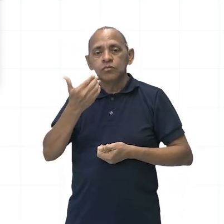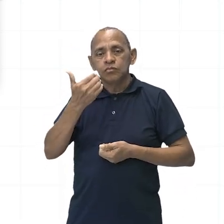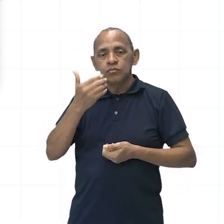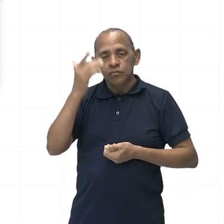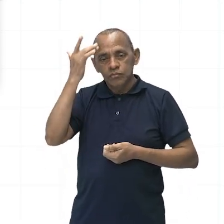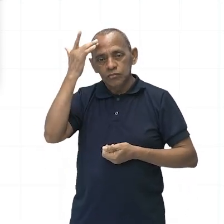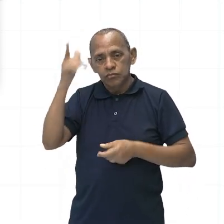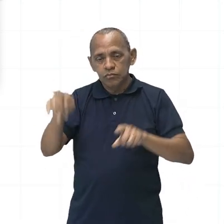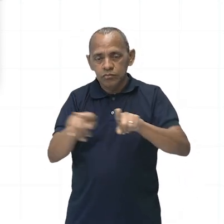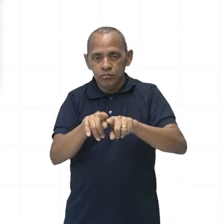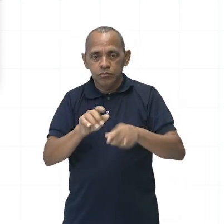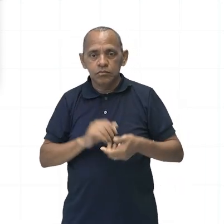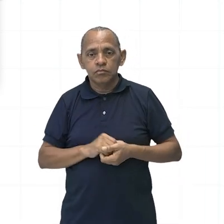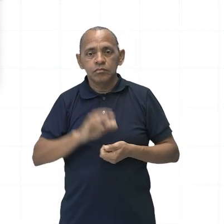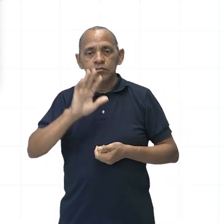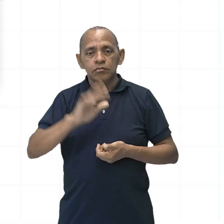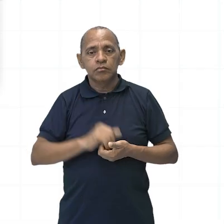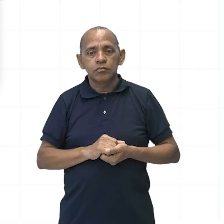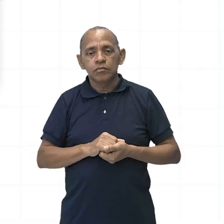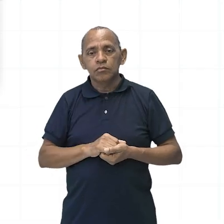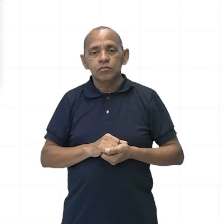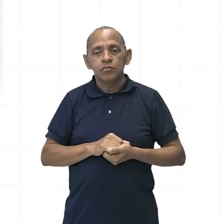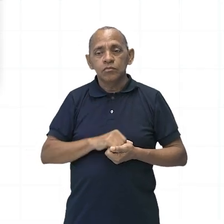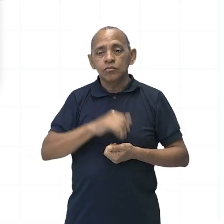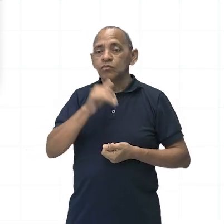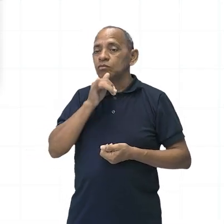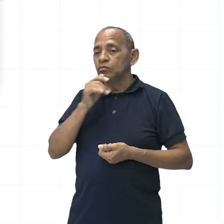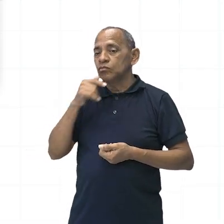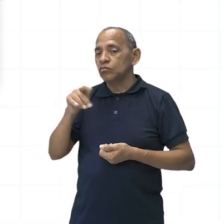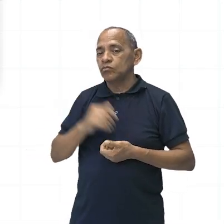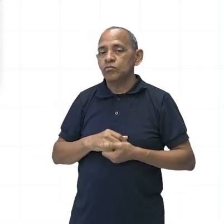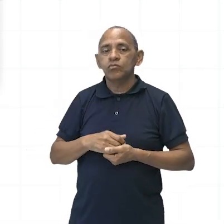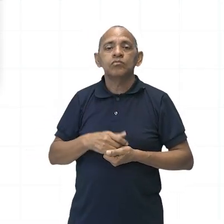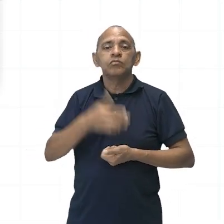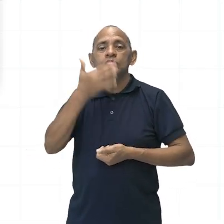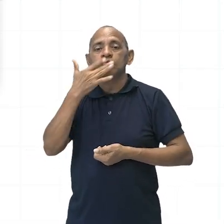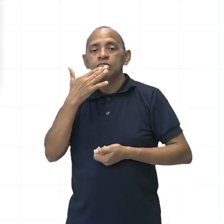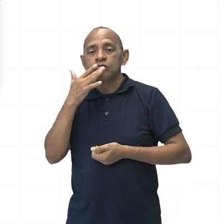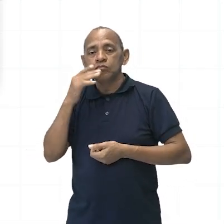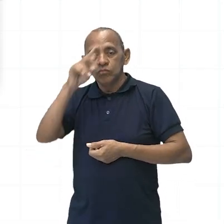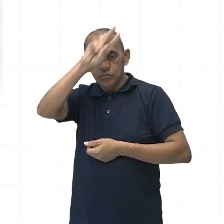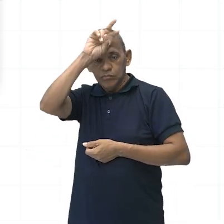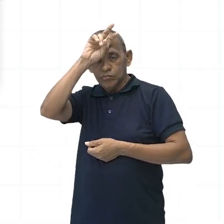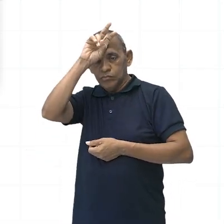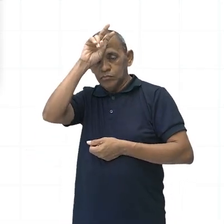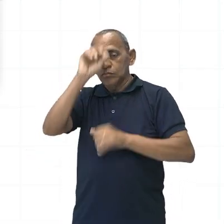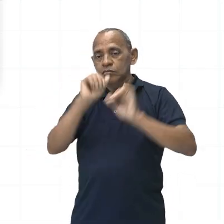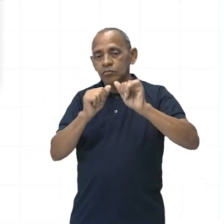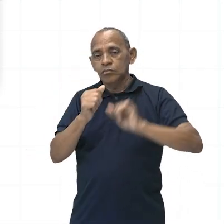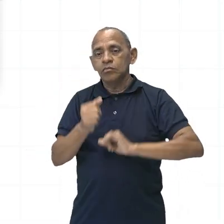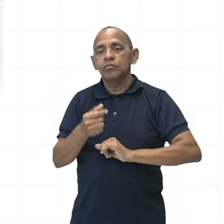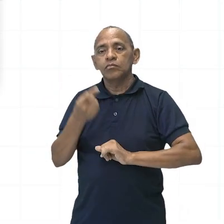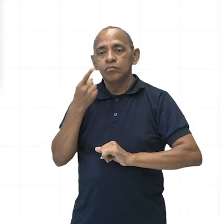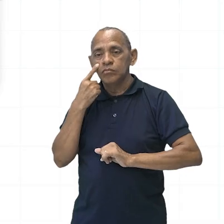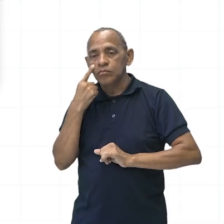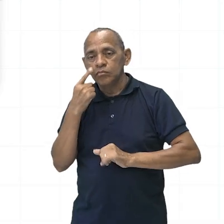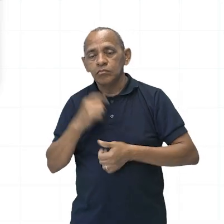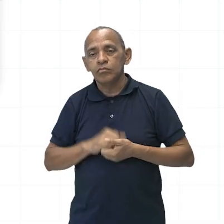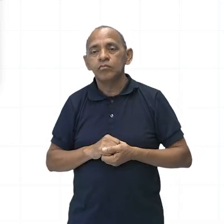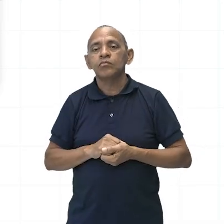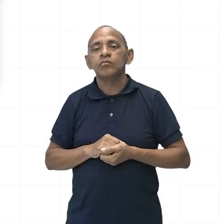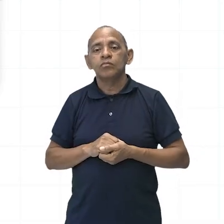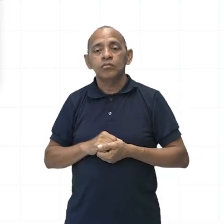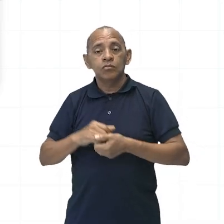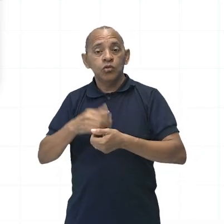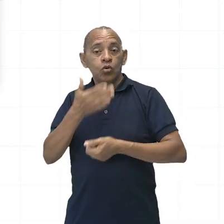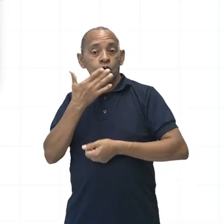facilidade. Já o nosso outro exemplo é a coloração dos insetos, onde nós podemos observar que o inseto de coloração verde,